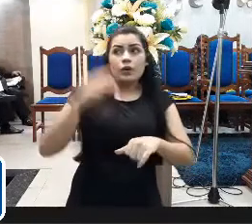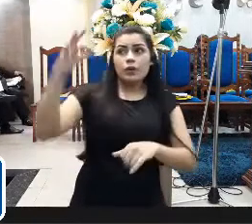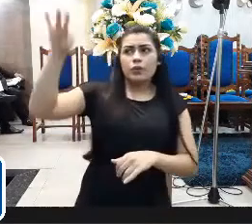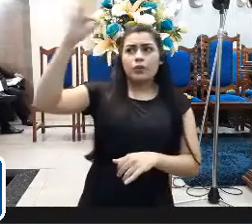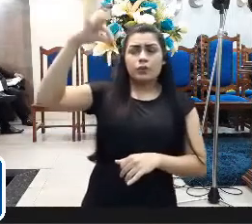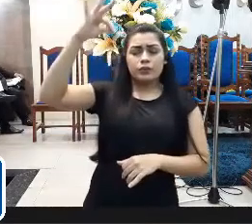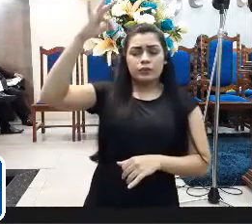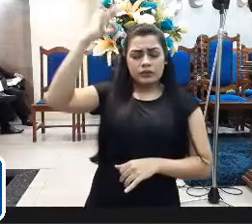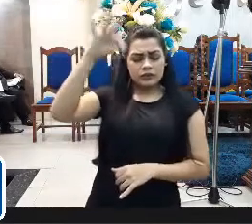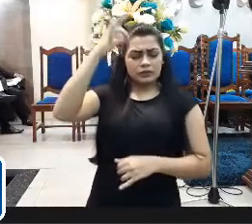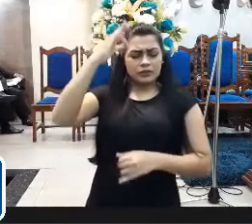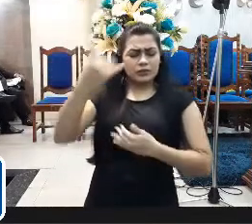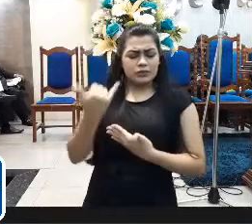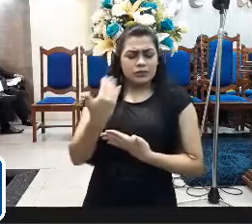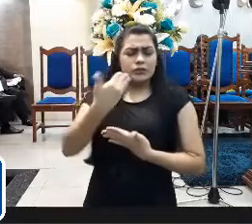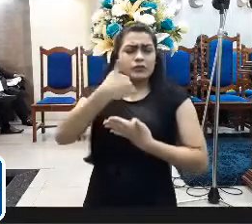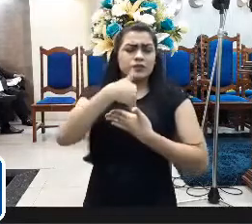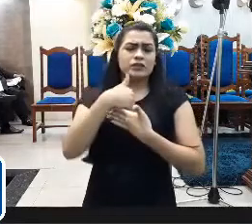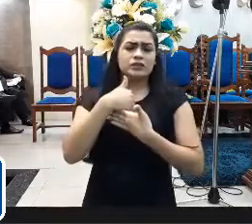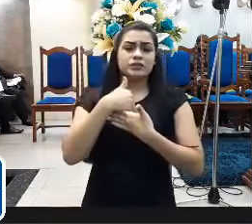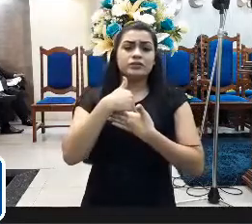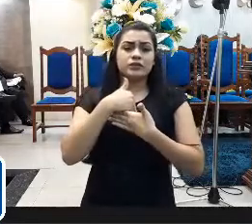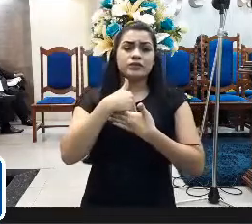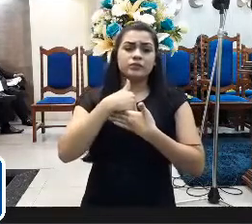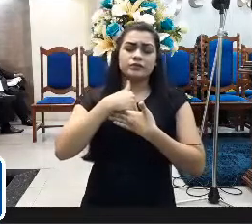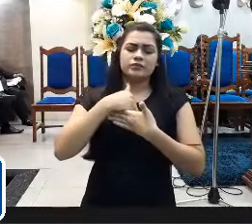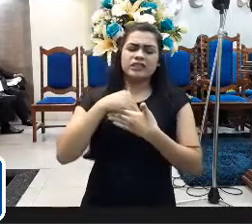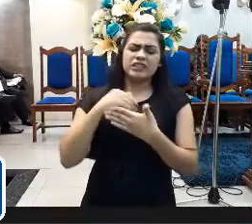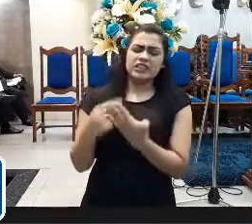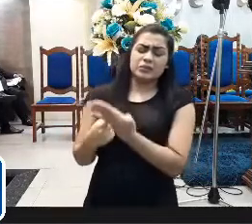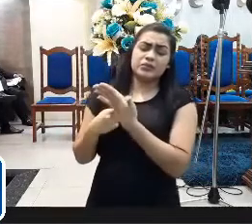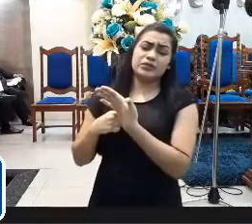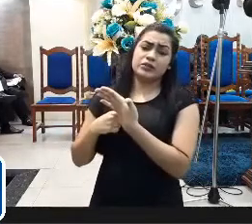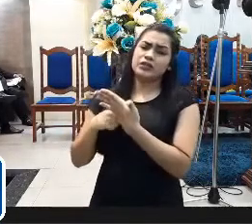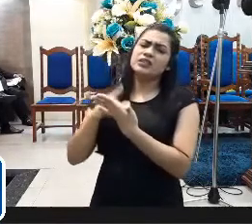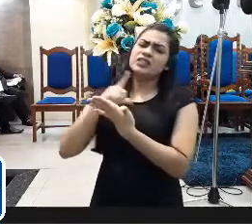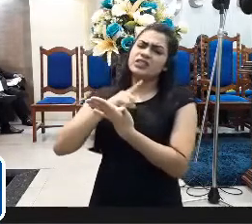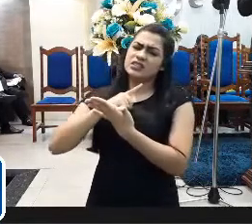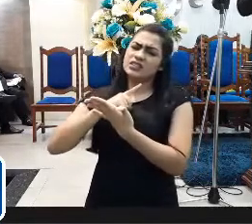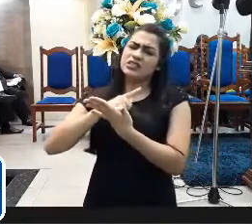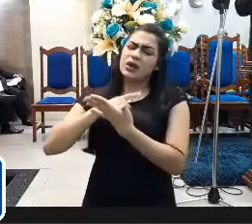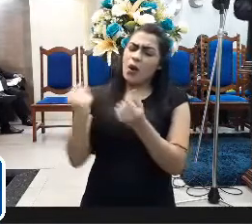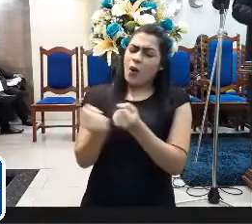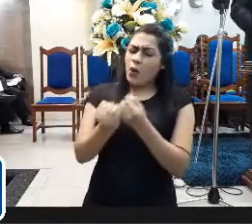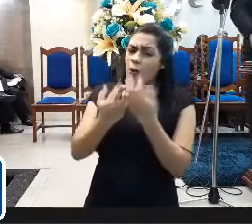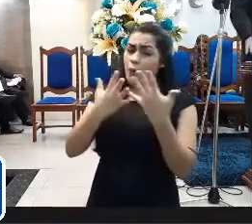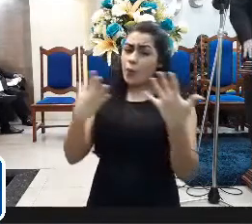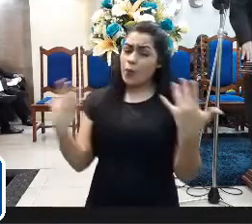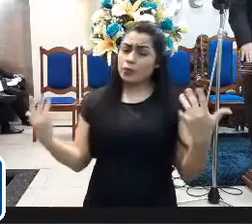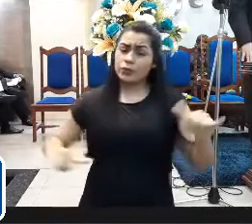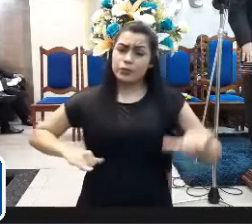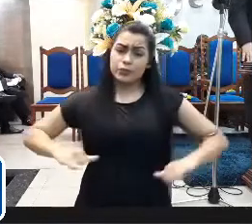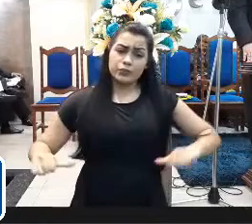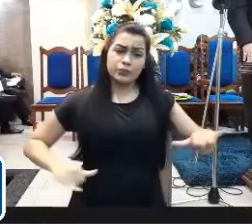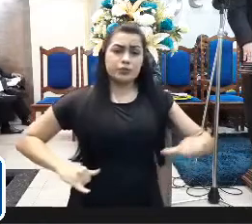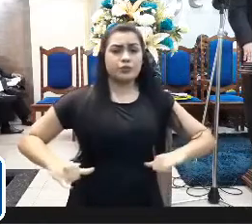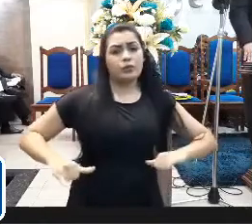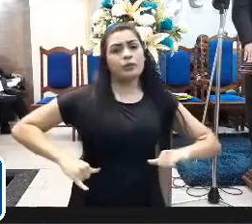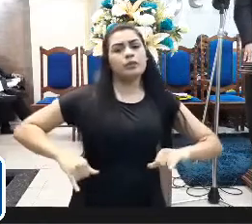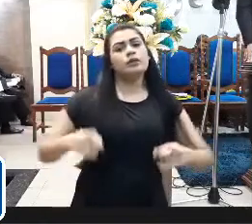testificando os sofrimentos que a Cristo haviam de vir e a glória que se lhes havia de